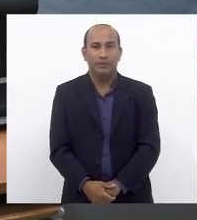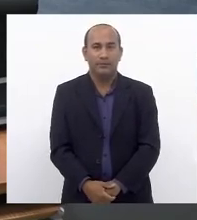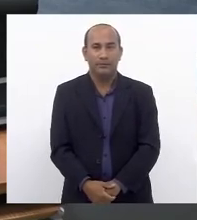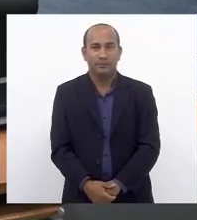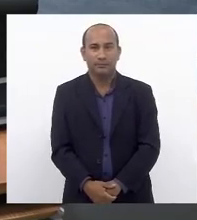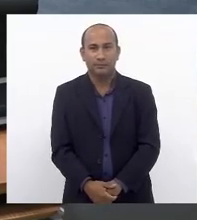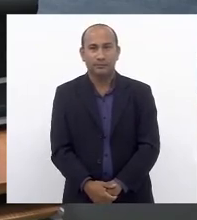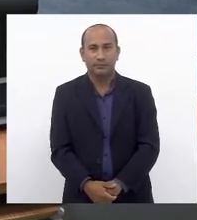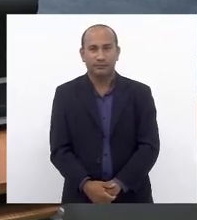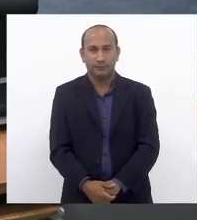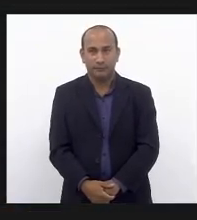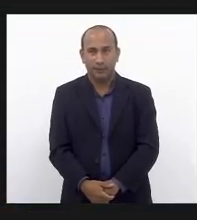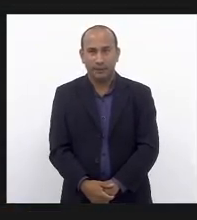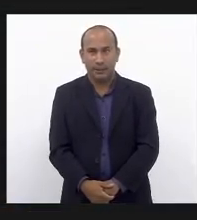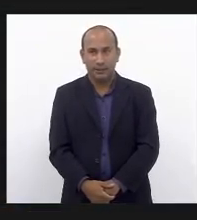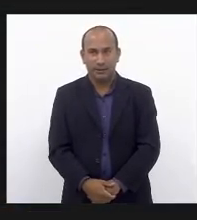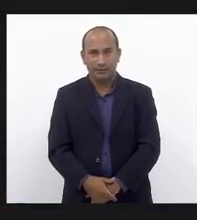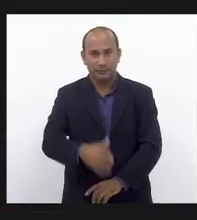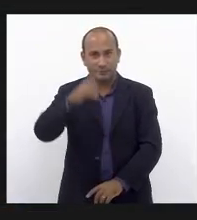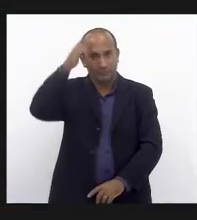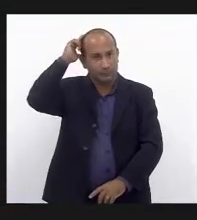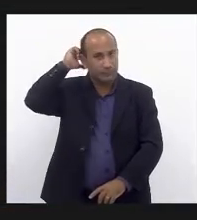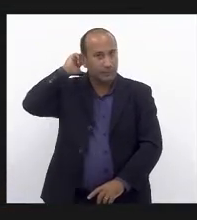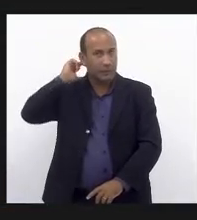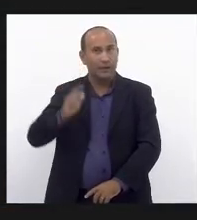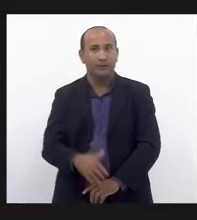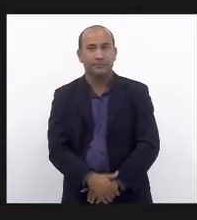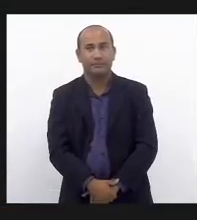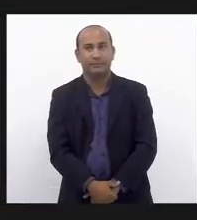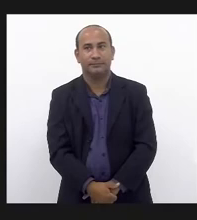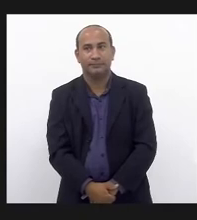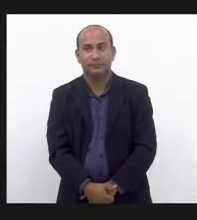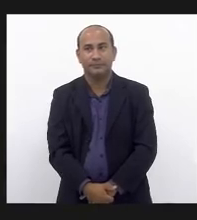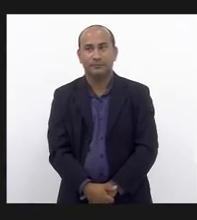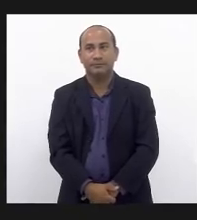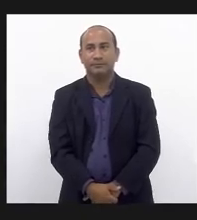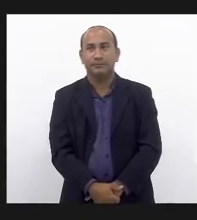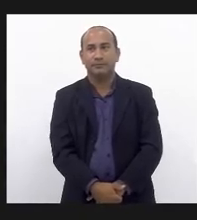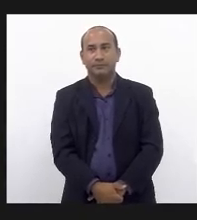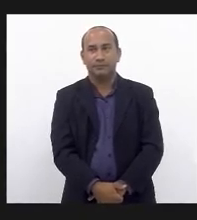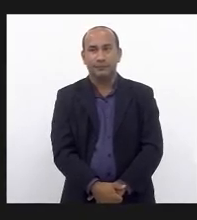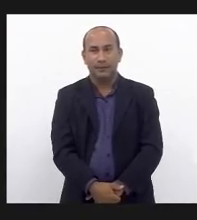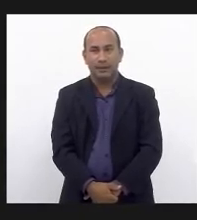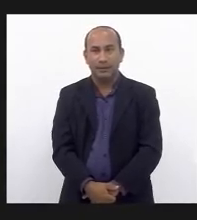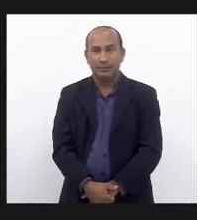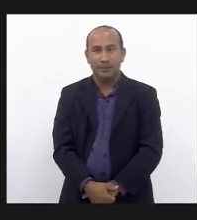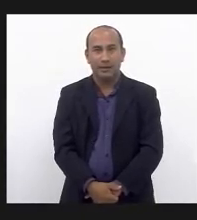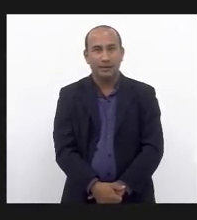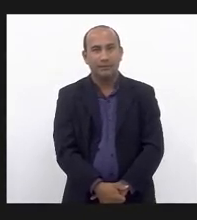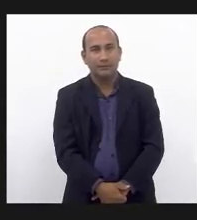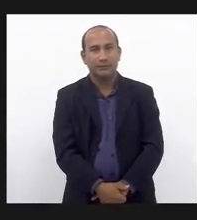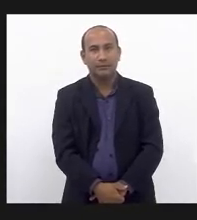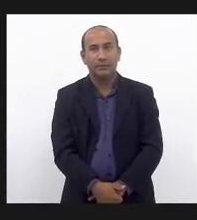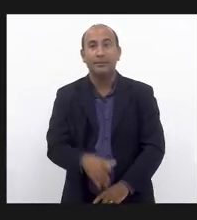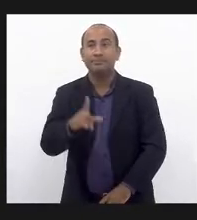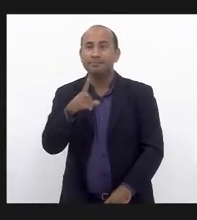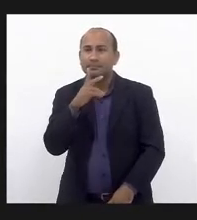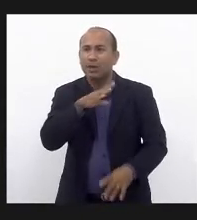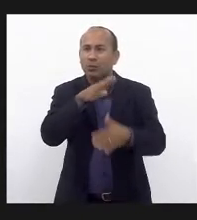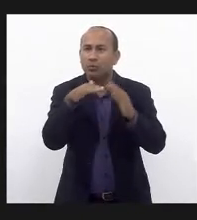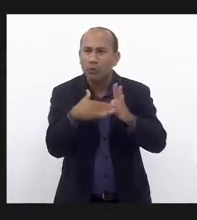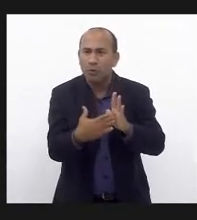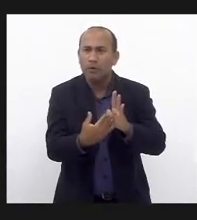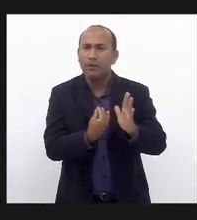Boa tarde, deputada Tia Ju, que ora preside esse expediente final. Saudar o deputado Charles Batista e todos os